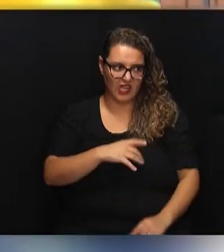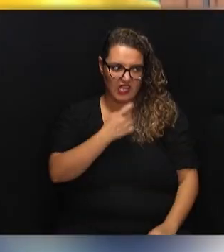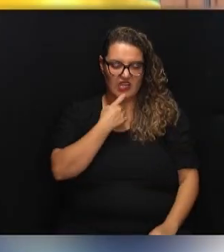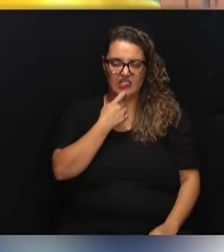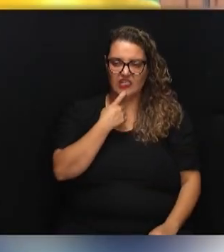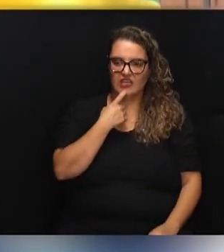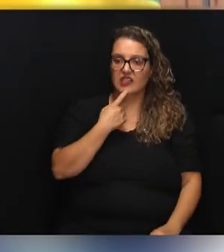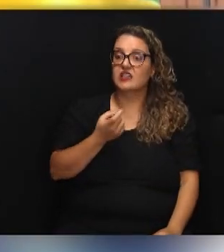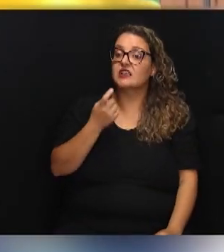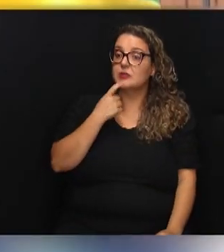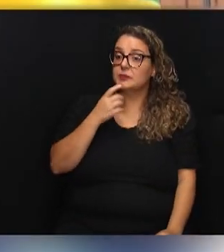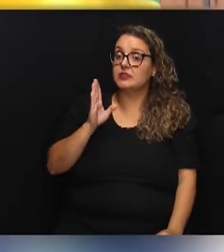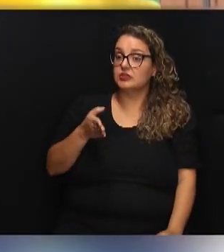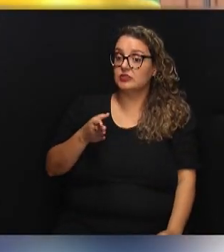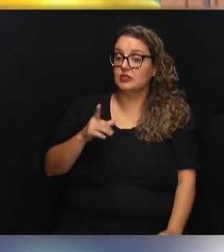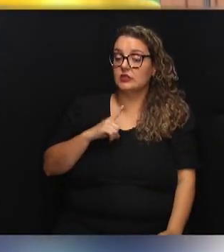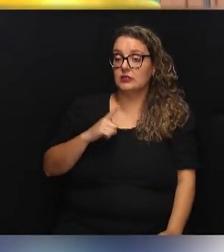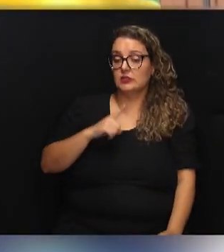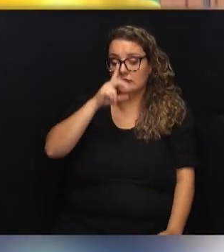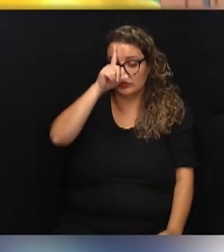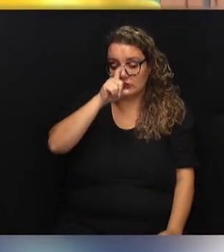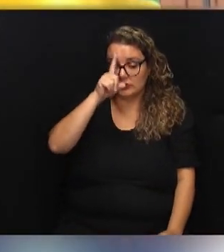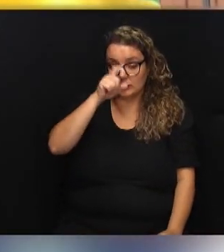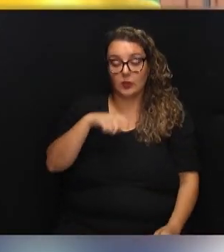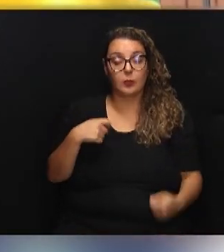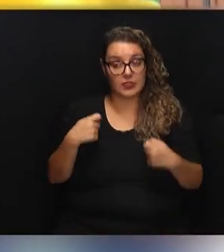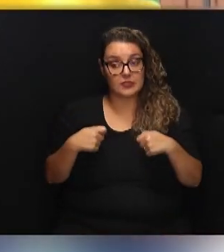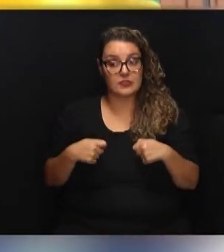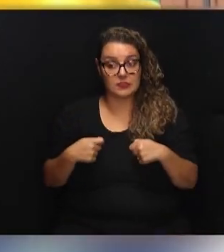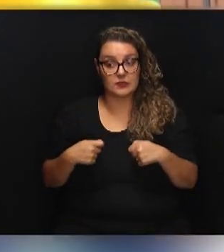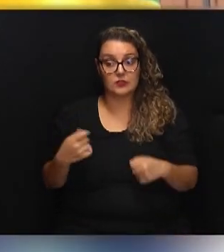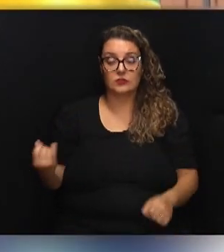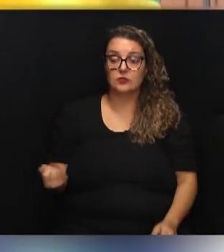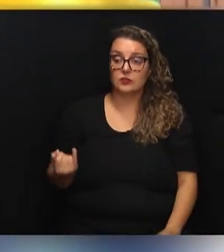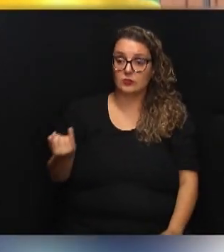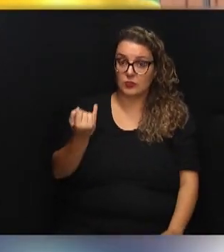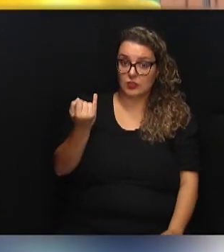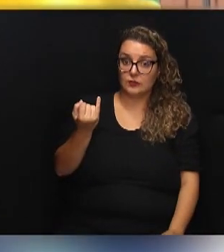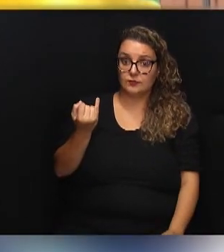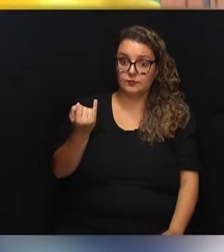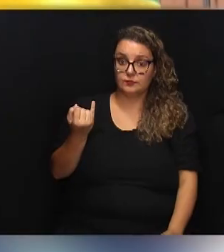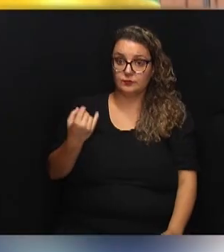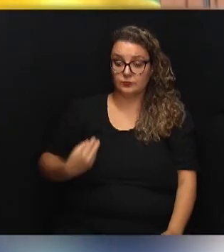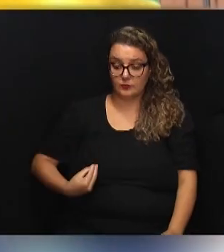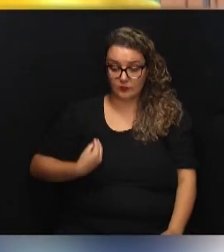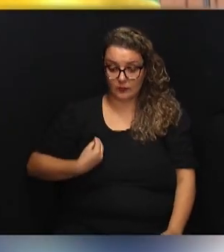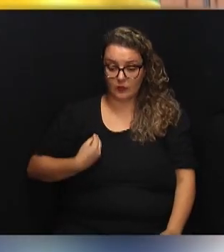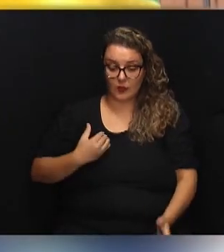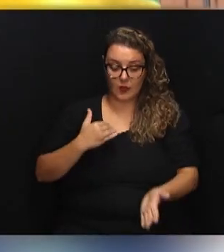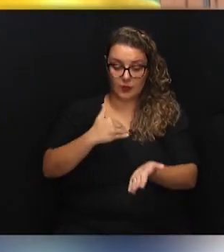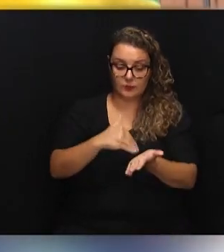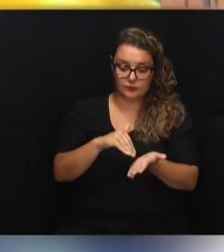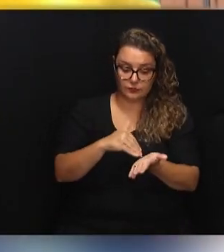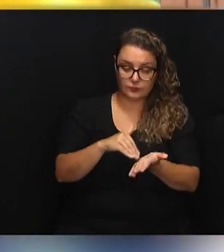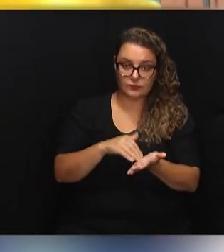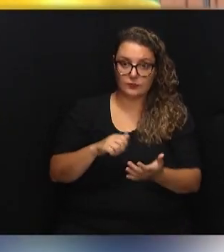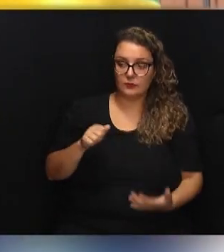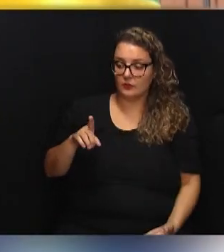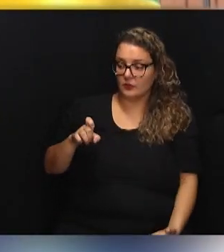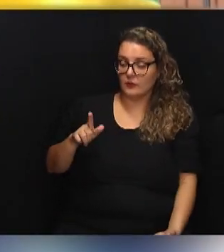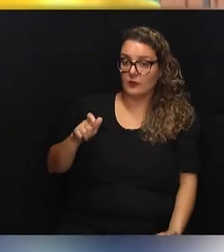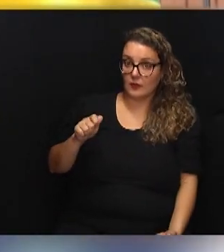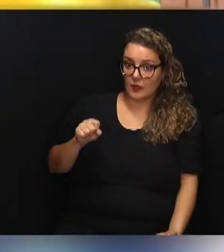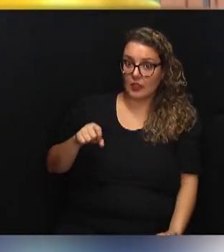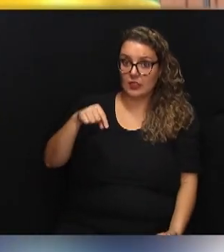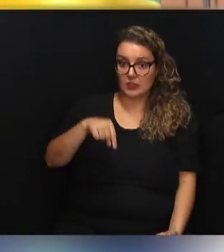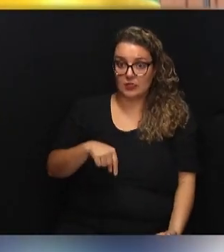na hora de ter esse hospital. Foi importante a presença do secretário Adegas aqui,